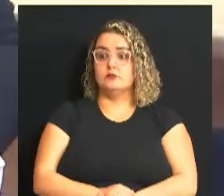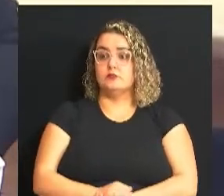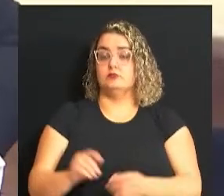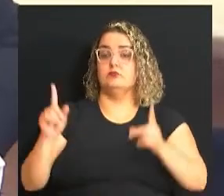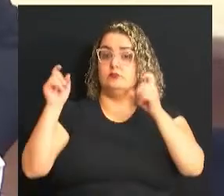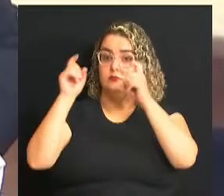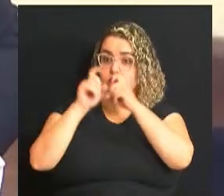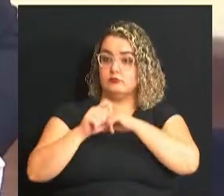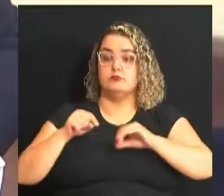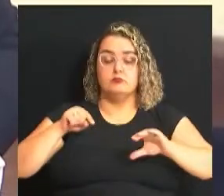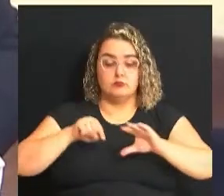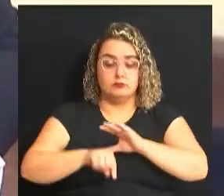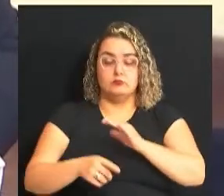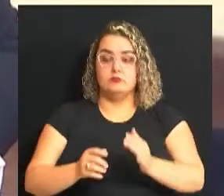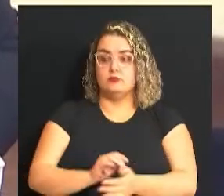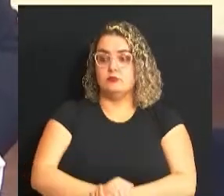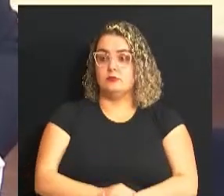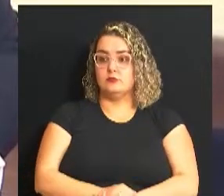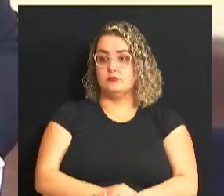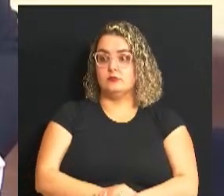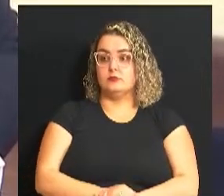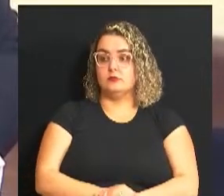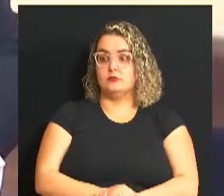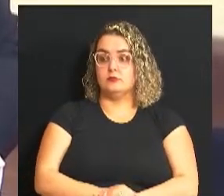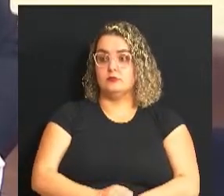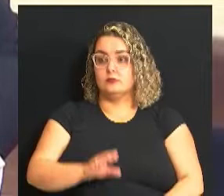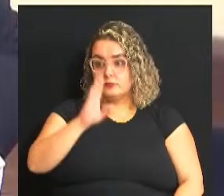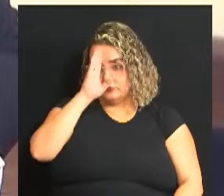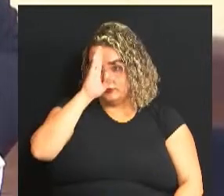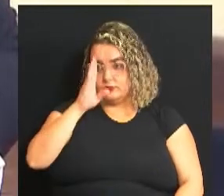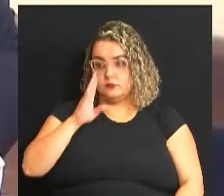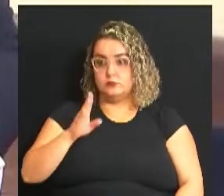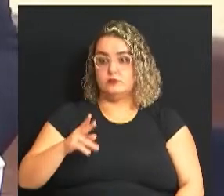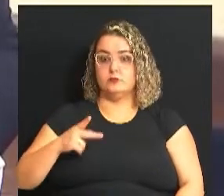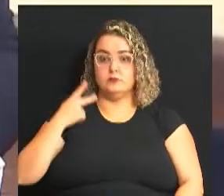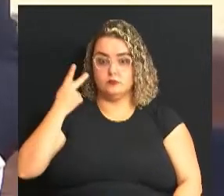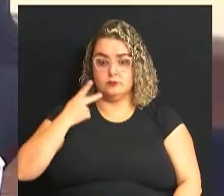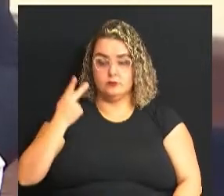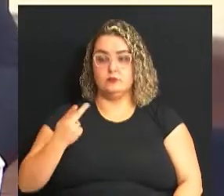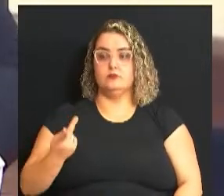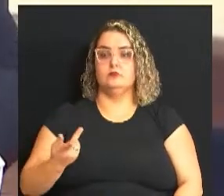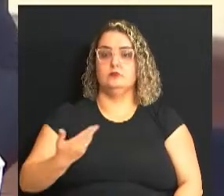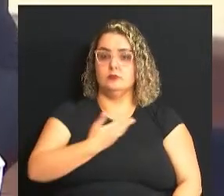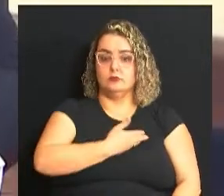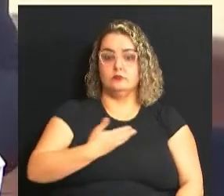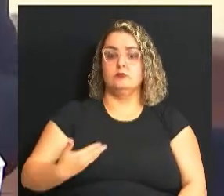complexidade, principalmente dessa importante política pública, né, que é a questão da moradia.